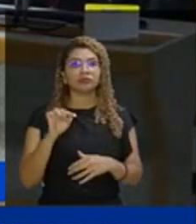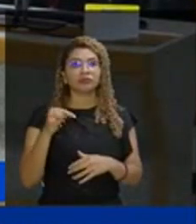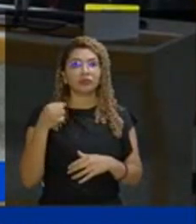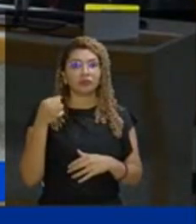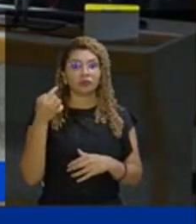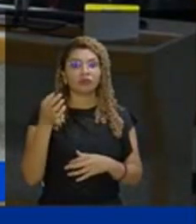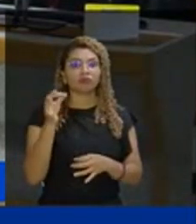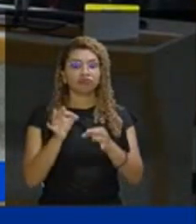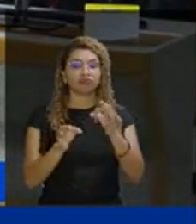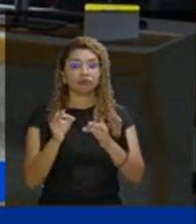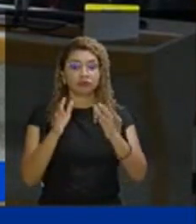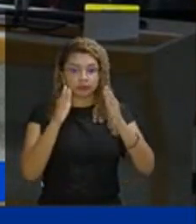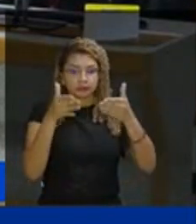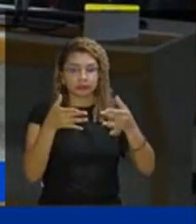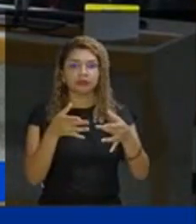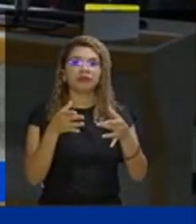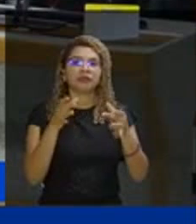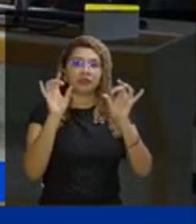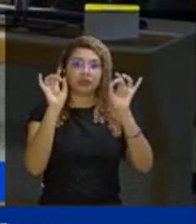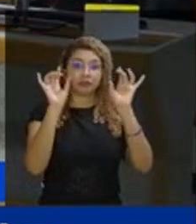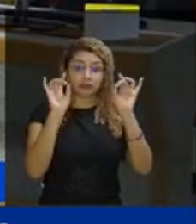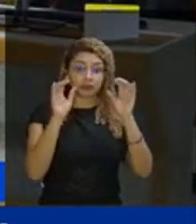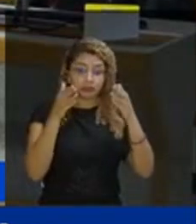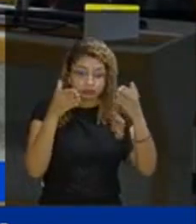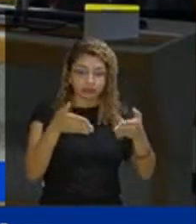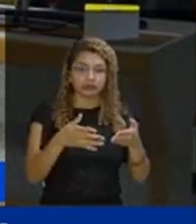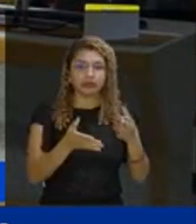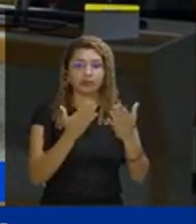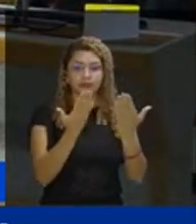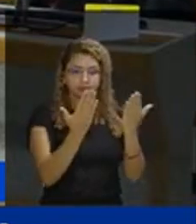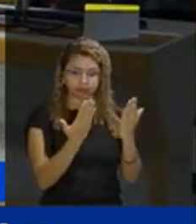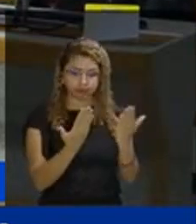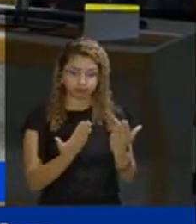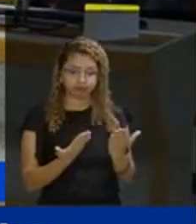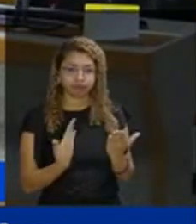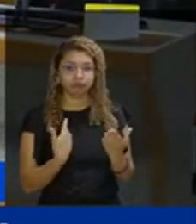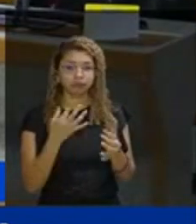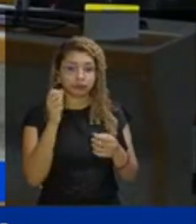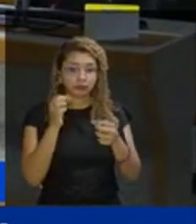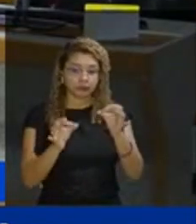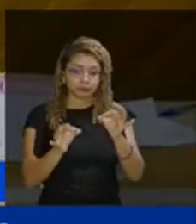que nós possamos apreciar esse agravo.